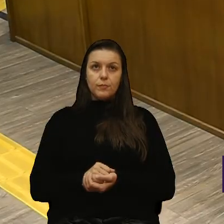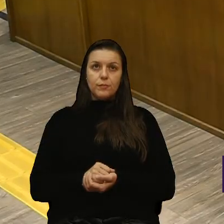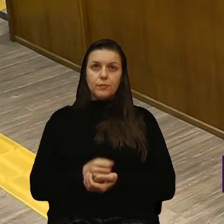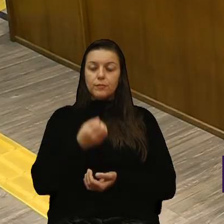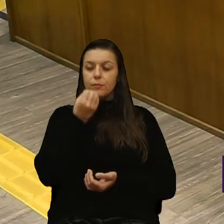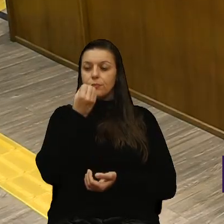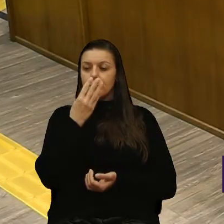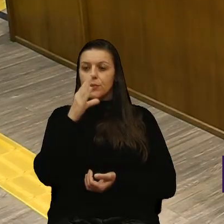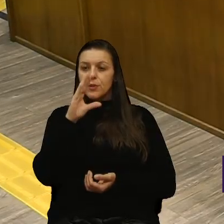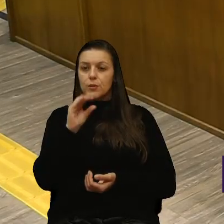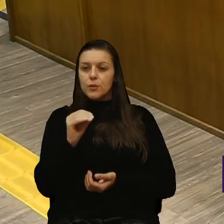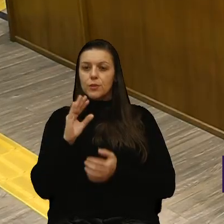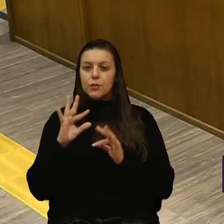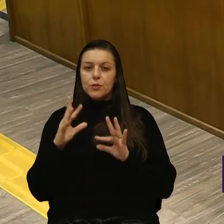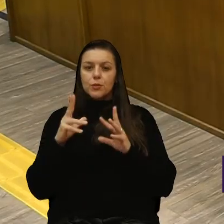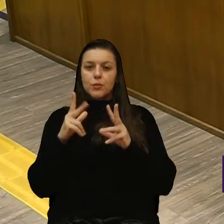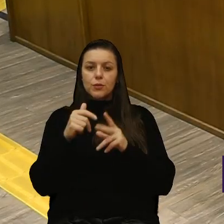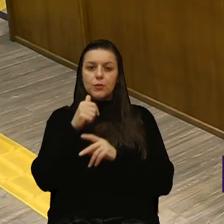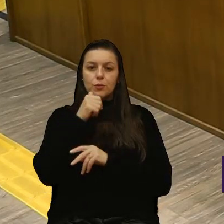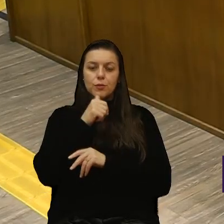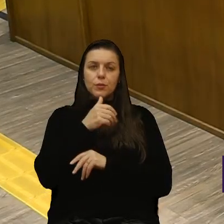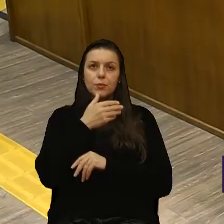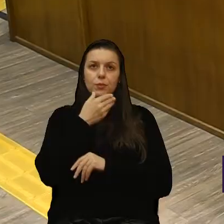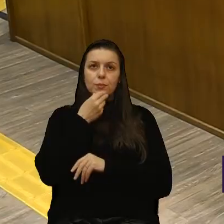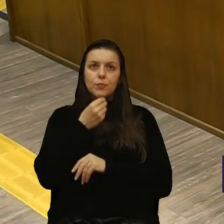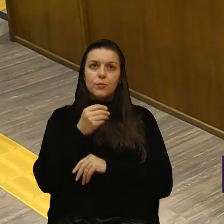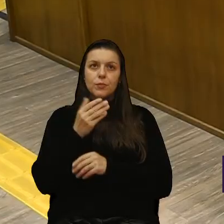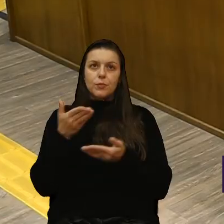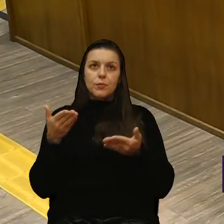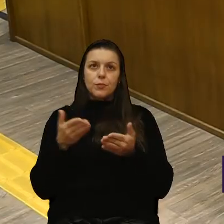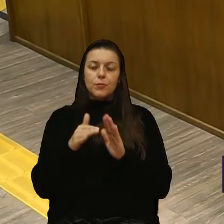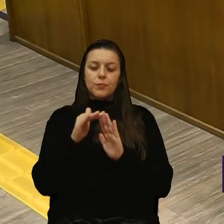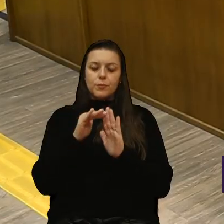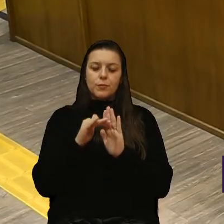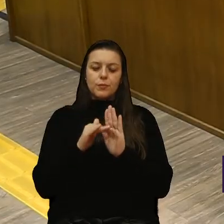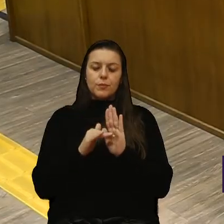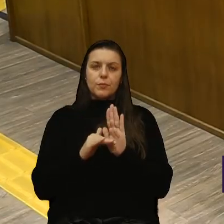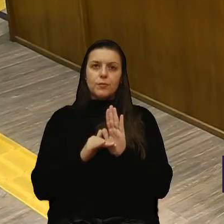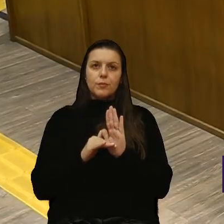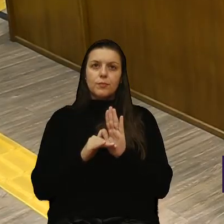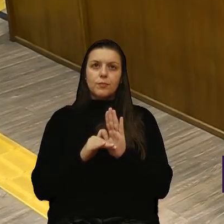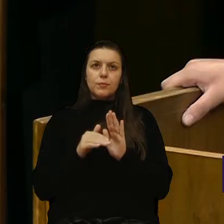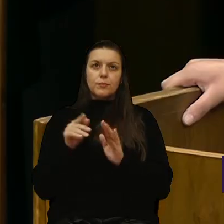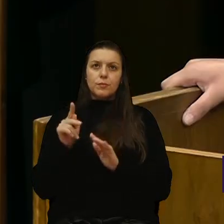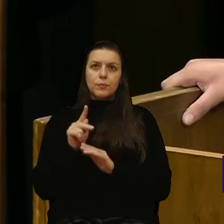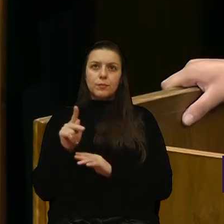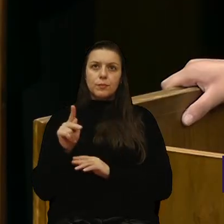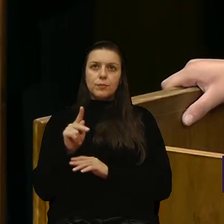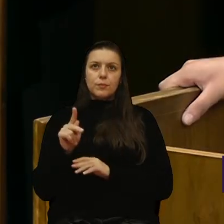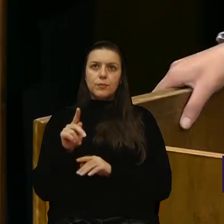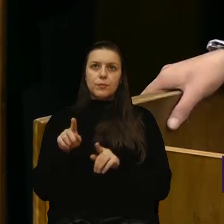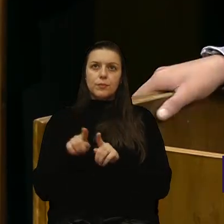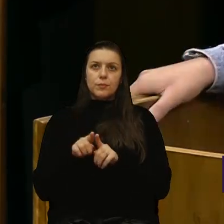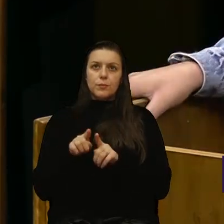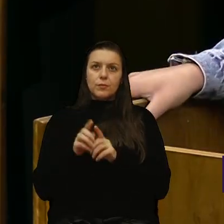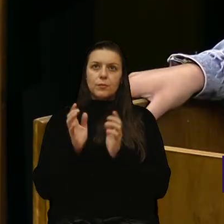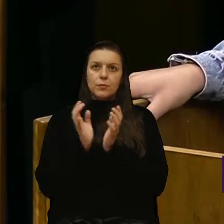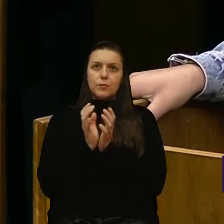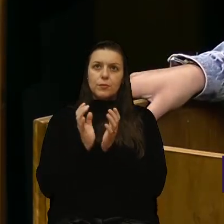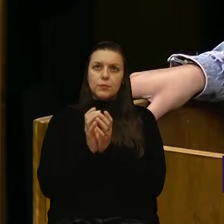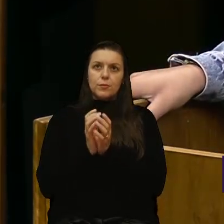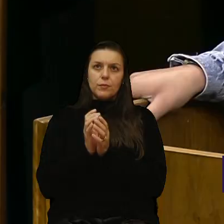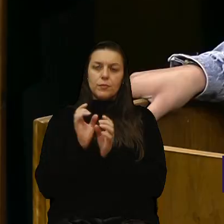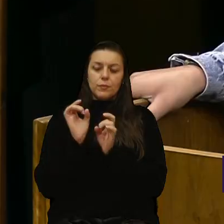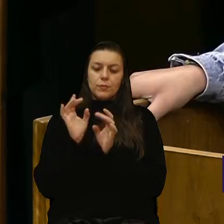Boa noite a todas e a todos, já nominados no protocolo, aos meus profs, minhas colegas,